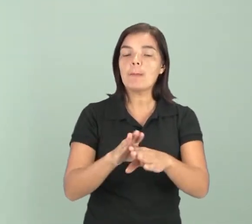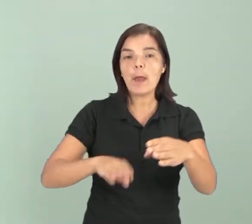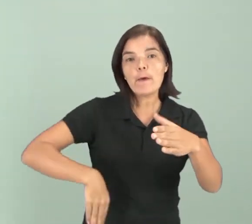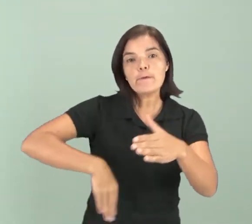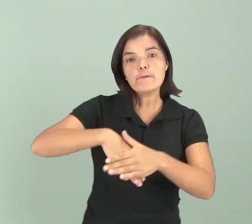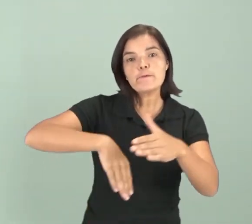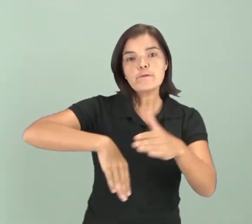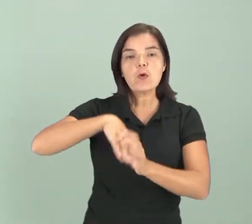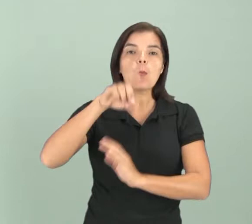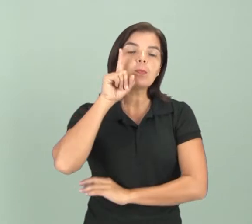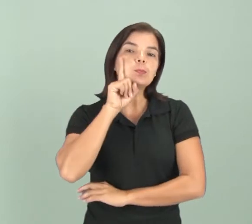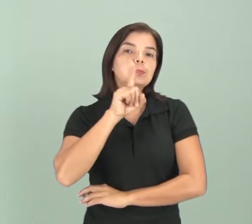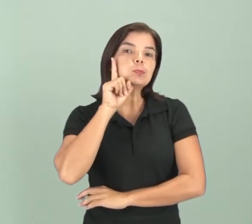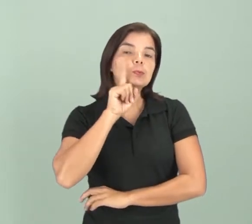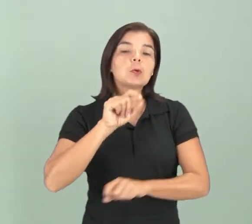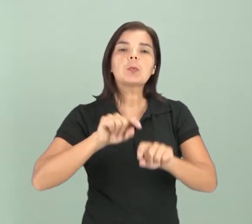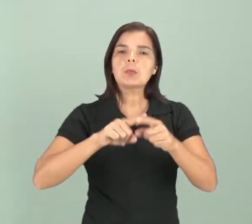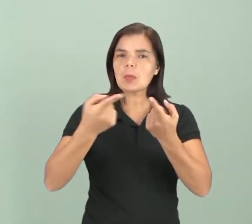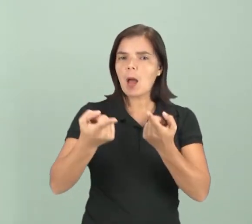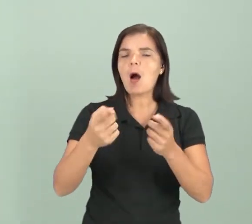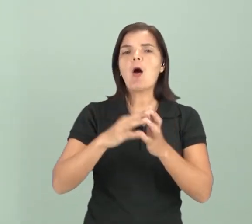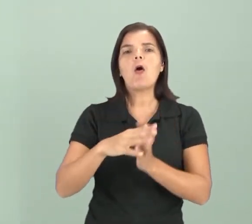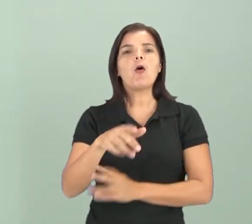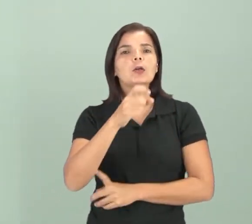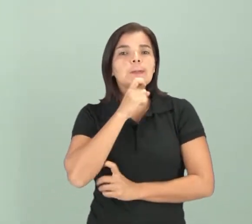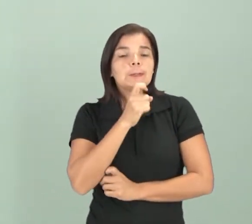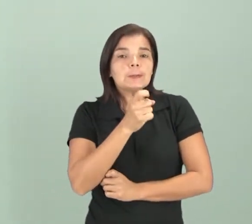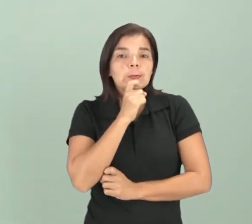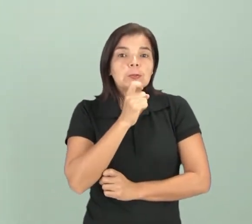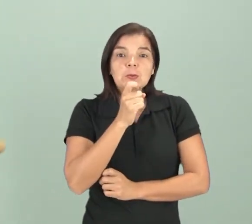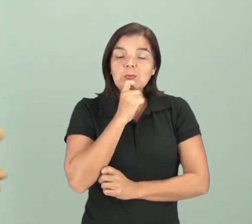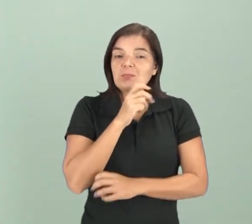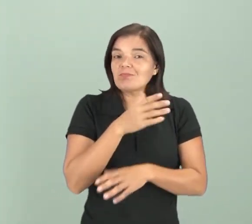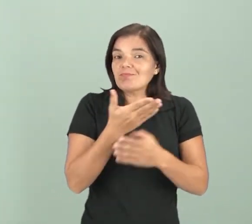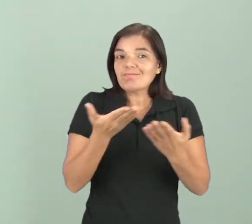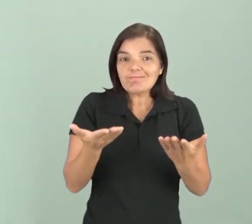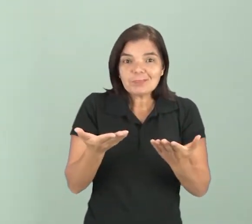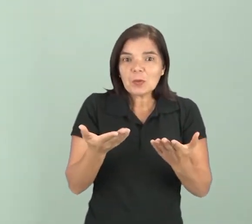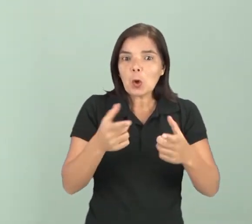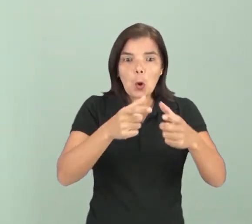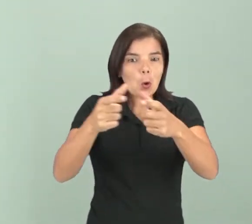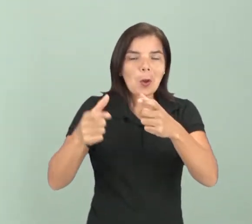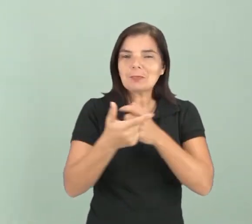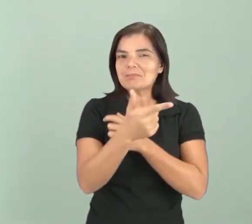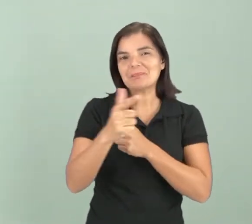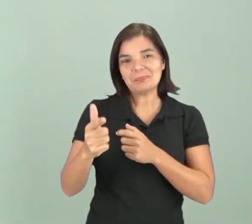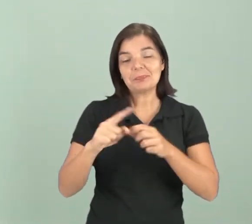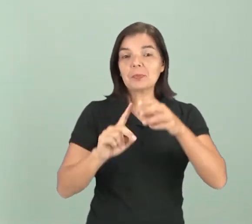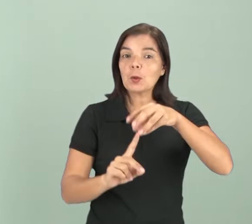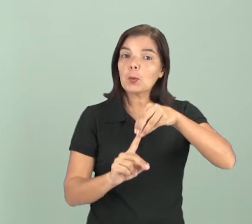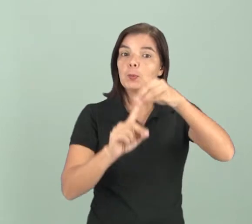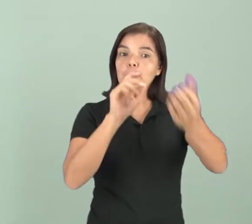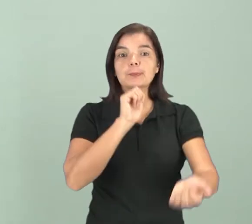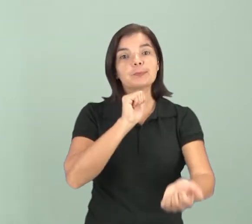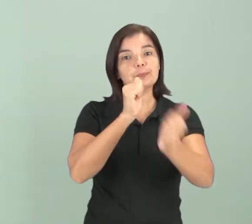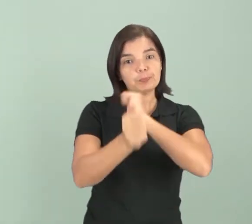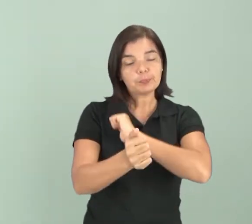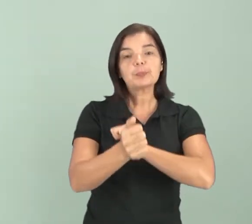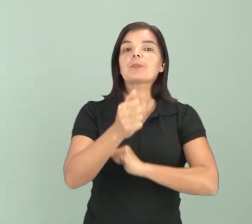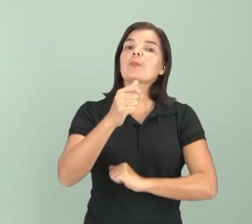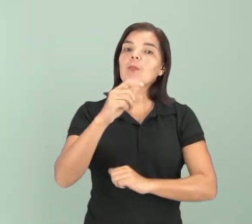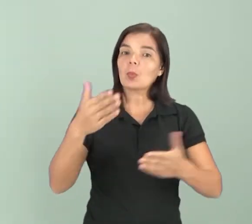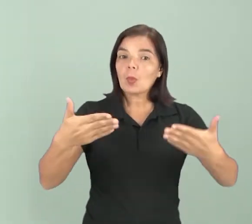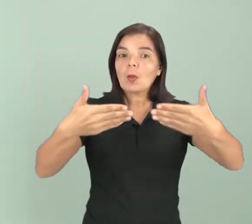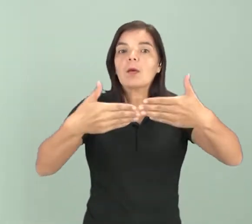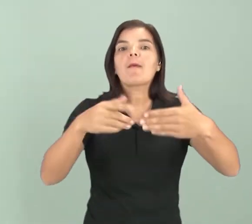futebol americano. Na época de inverno, eles ficavam sem espaço. O único esporte disponível em